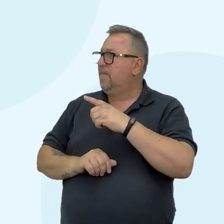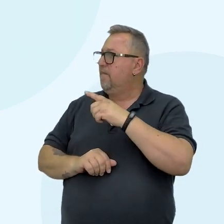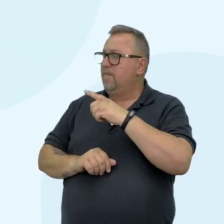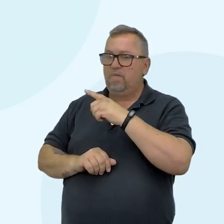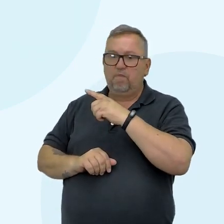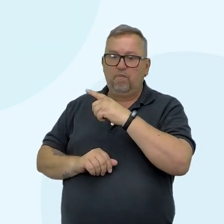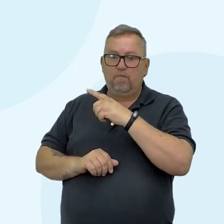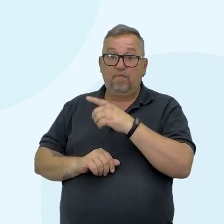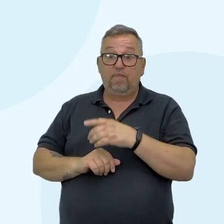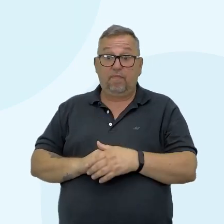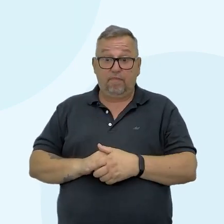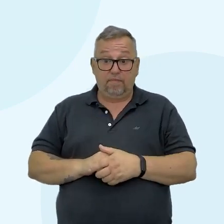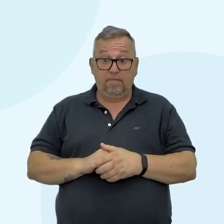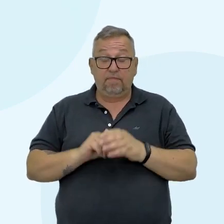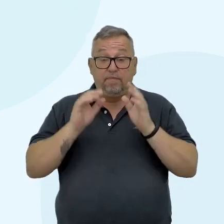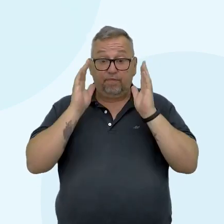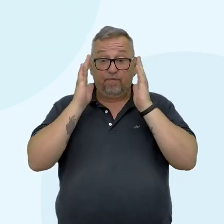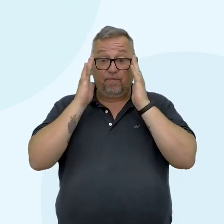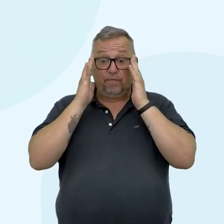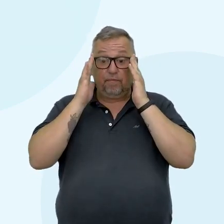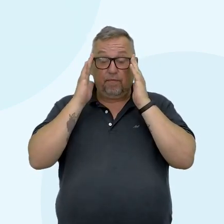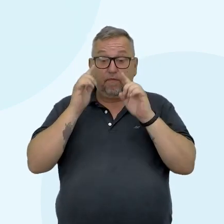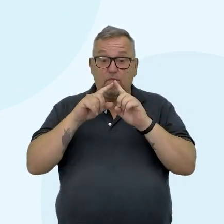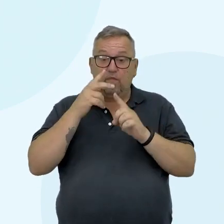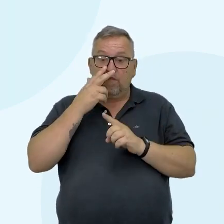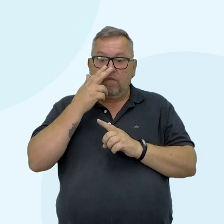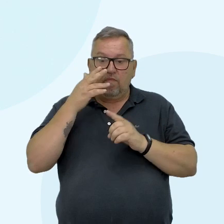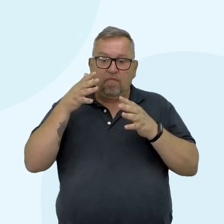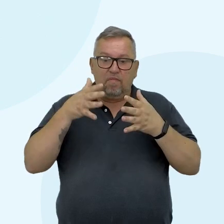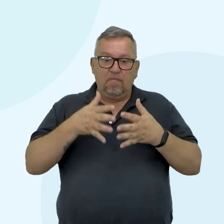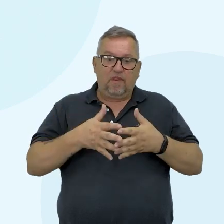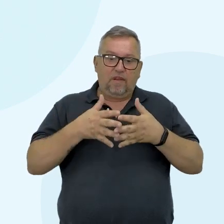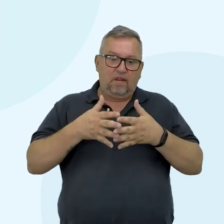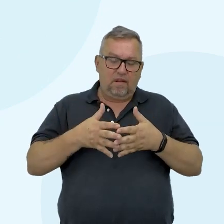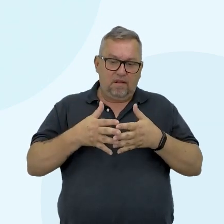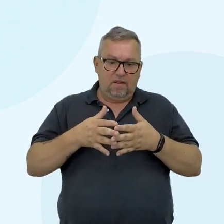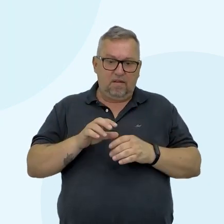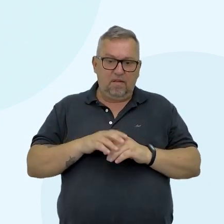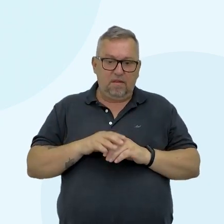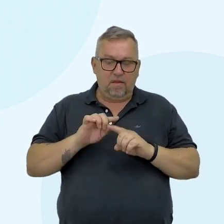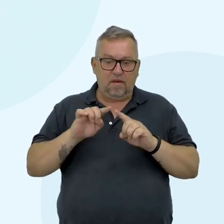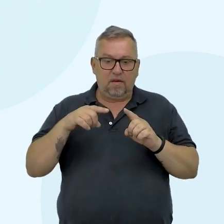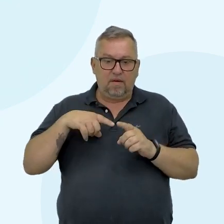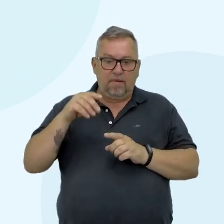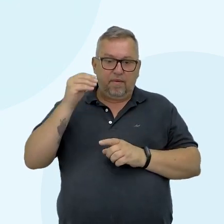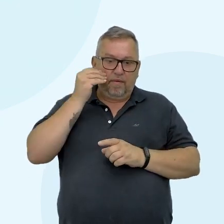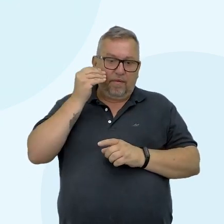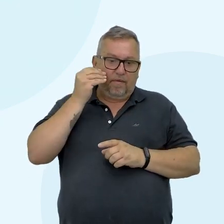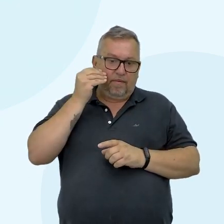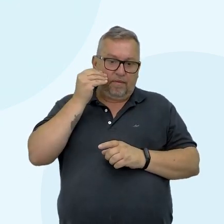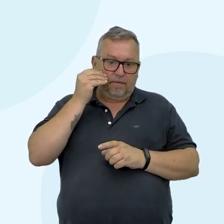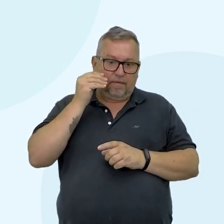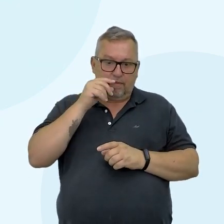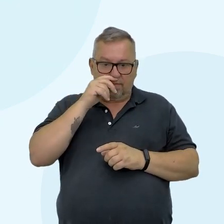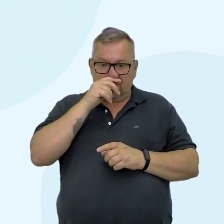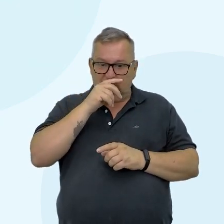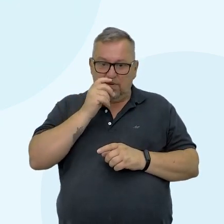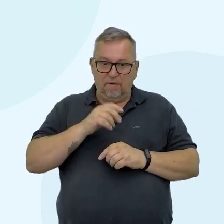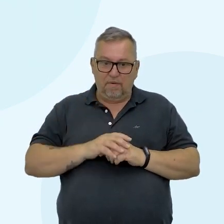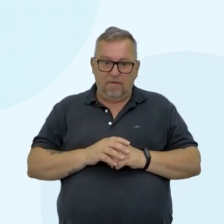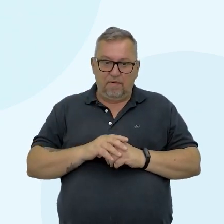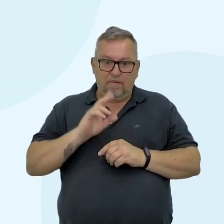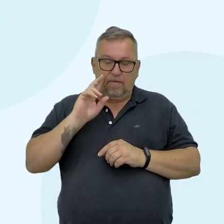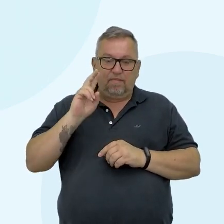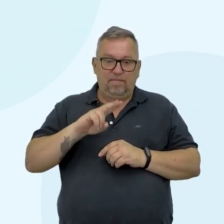aí que parece ser um pouco complicada da gente associar, mas eu vou tentar